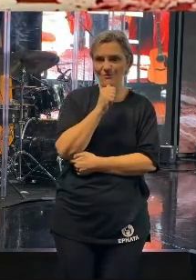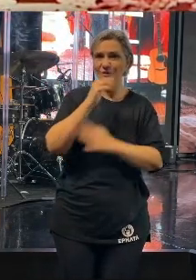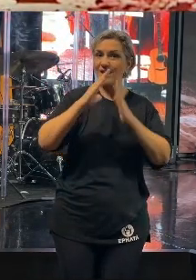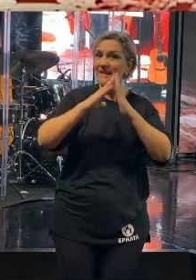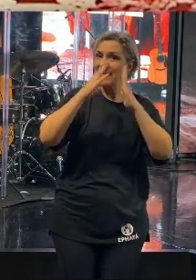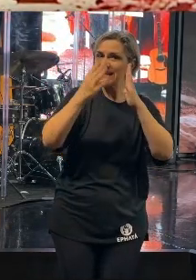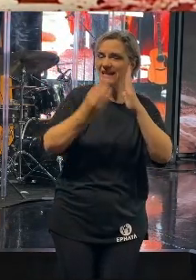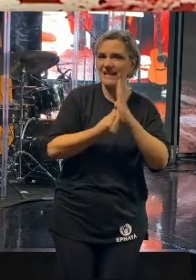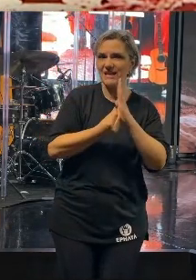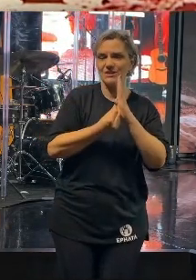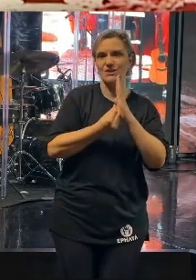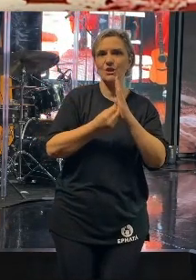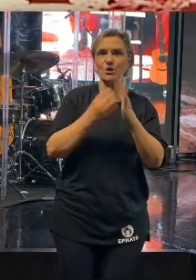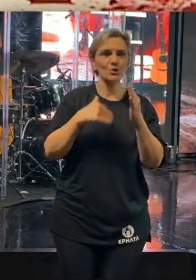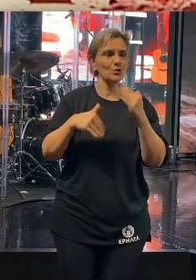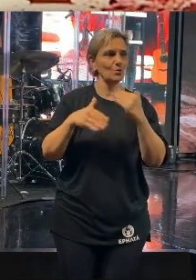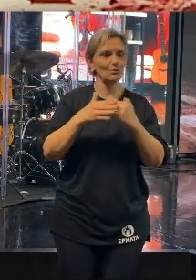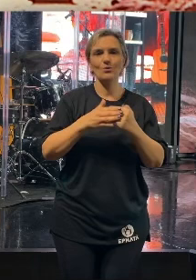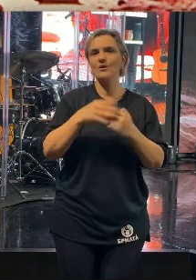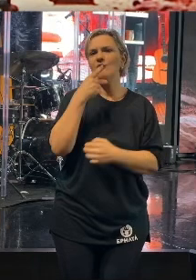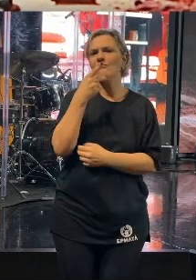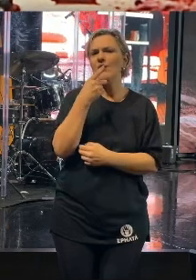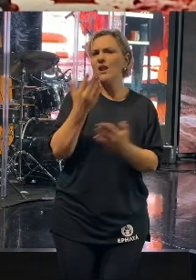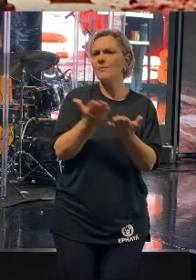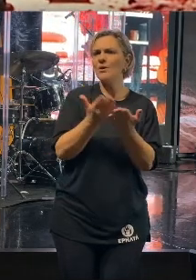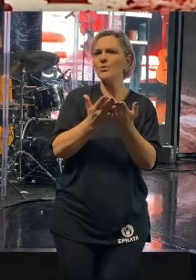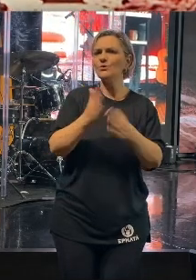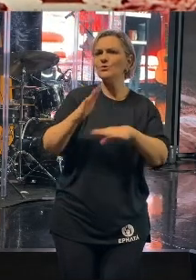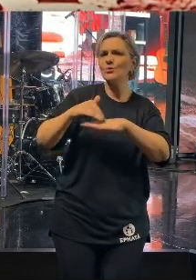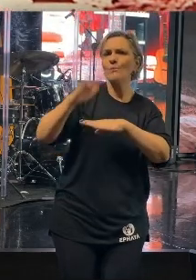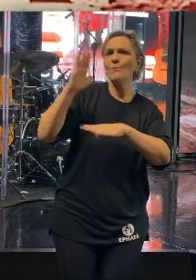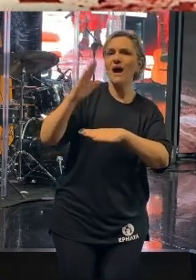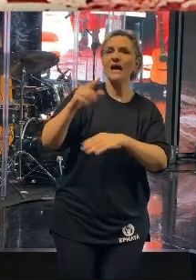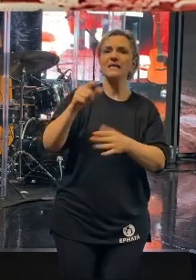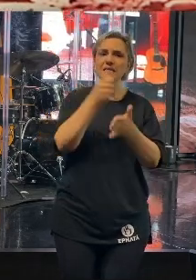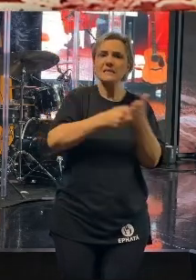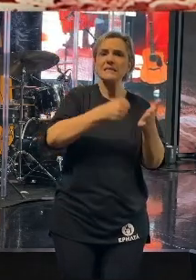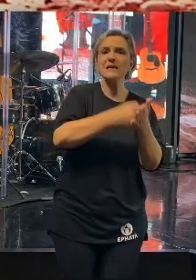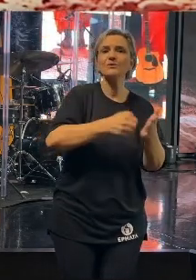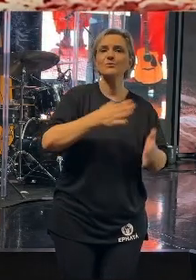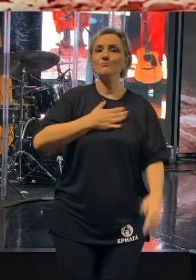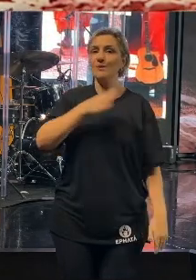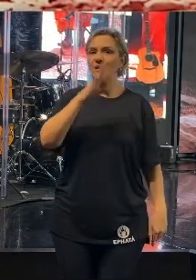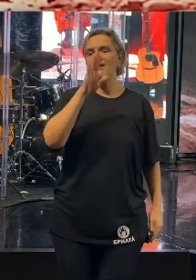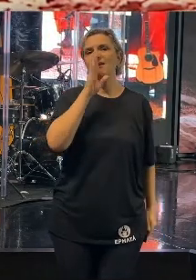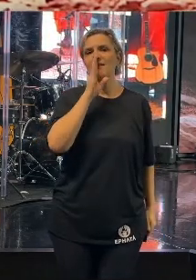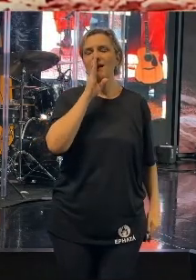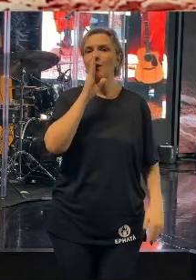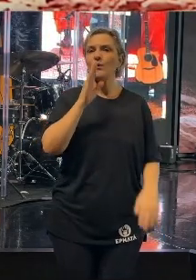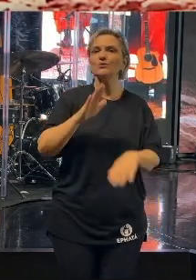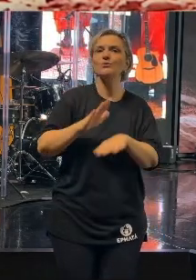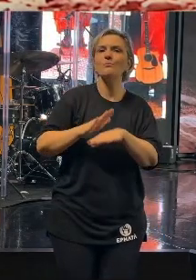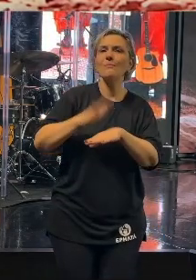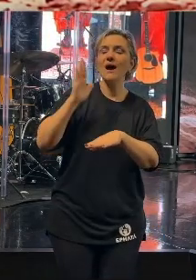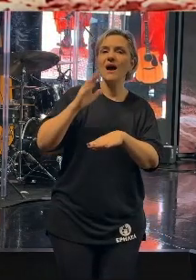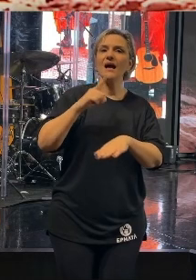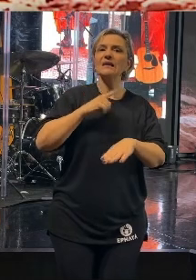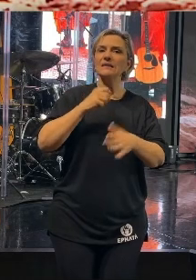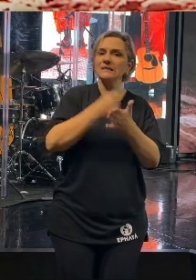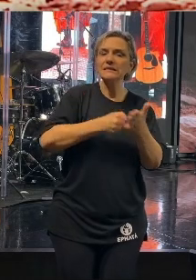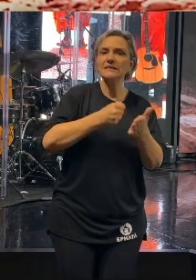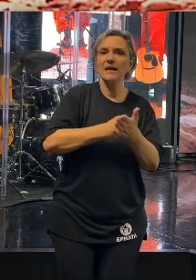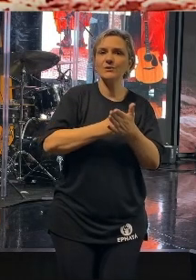Fala para esse crente que está do teu lado: quanto mais tentam me calar, fala para ele, quanto mais tentam me